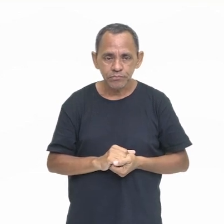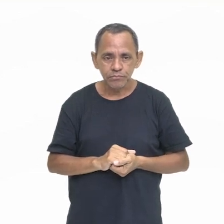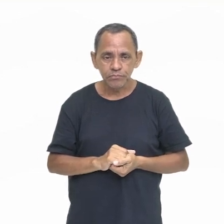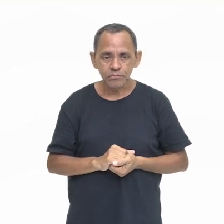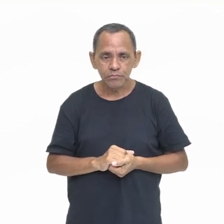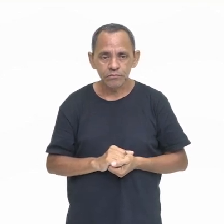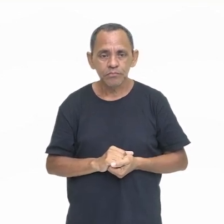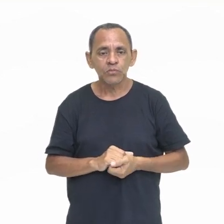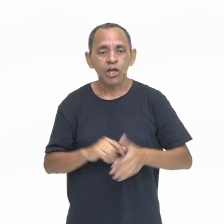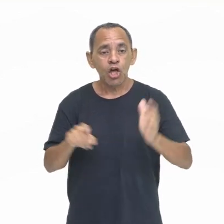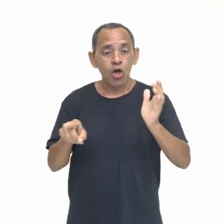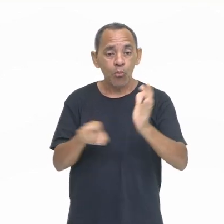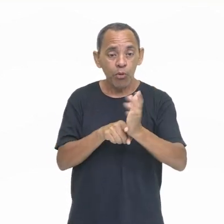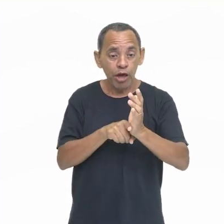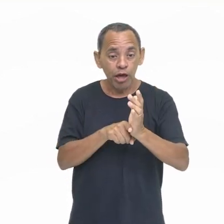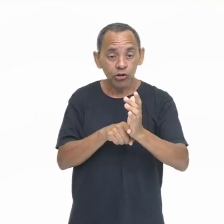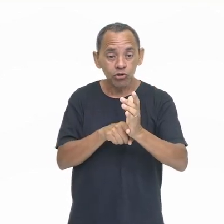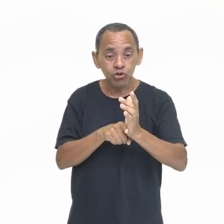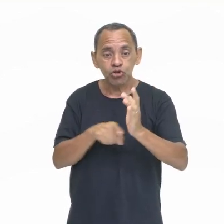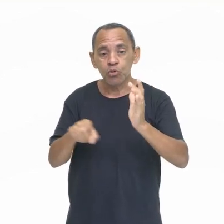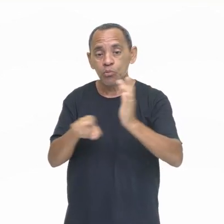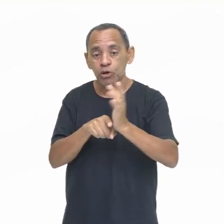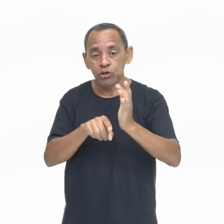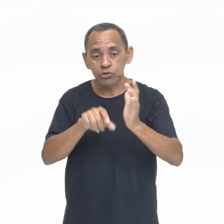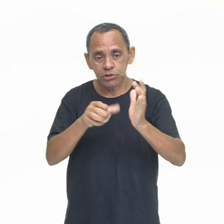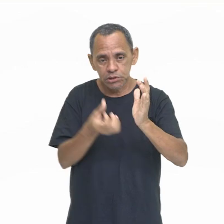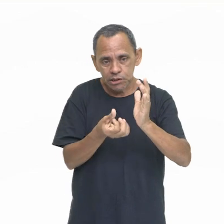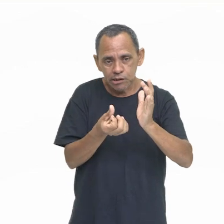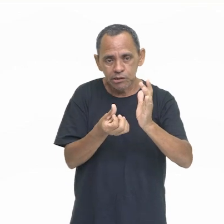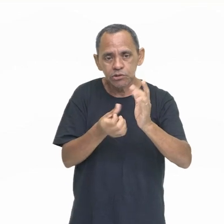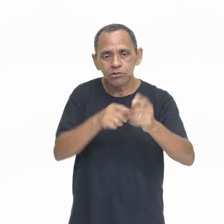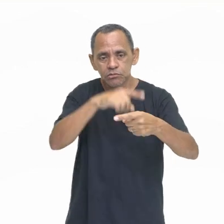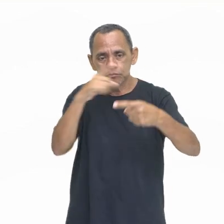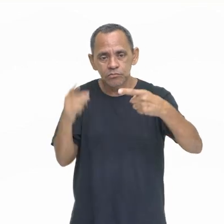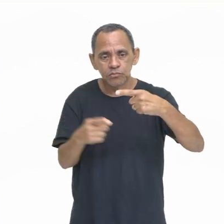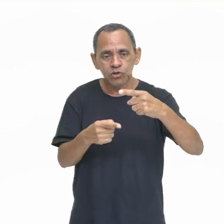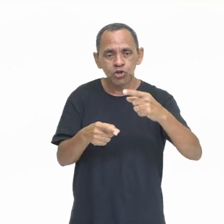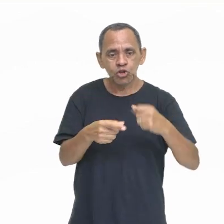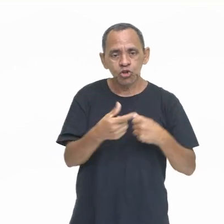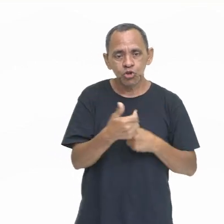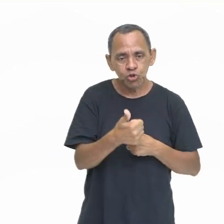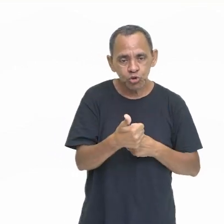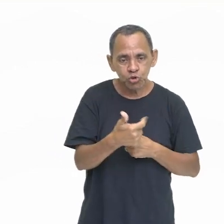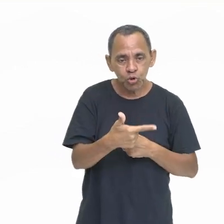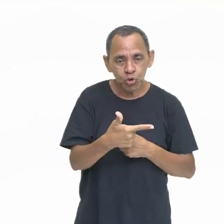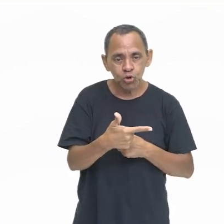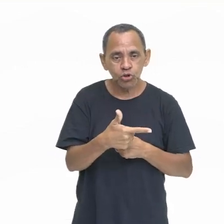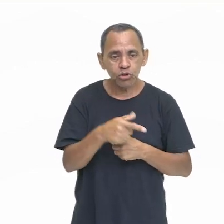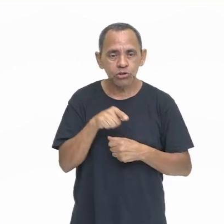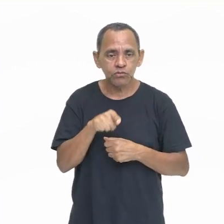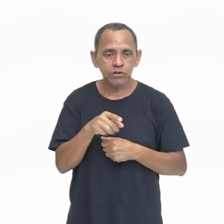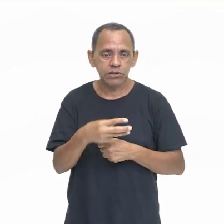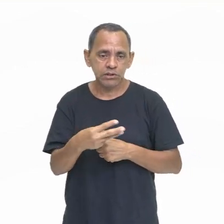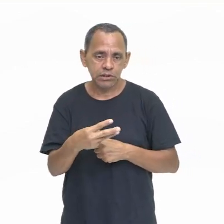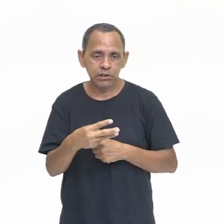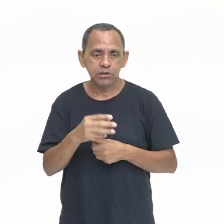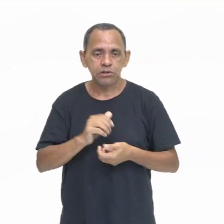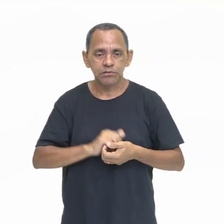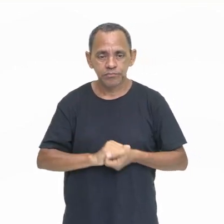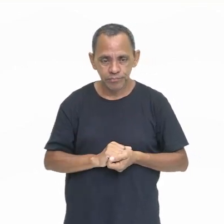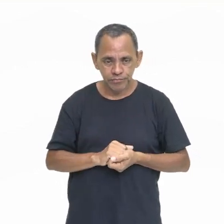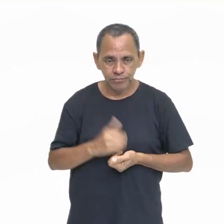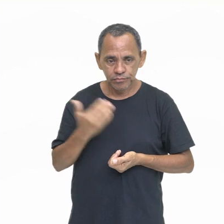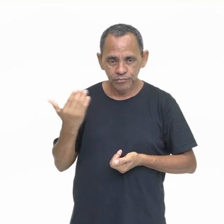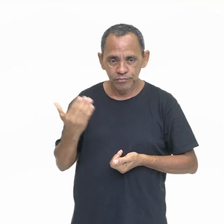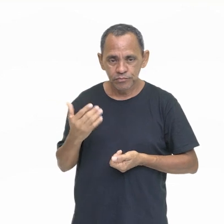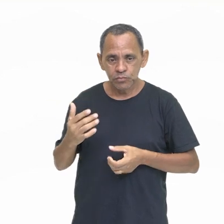essa expressão, resolvendo, ó, menos com menos repetimos, ó, 2 vezes 3, 6. E aí vamos finalizar aqui